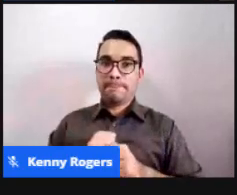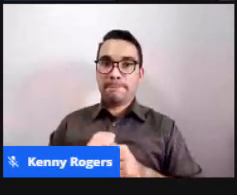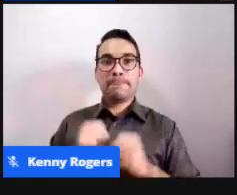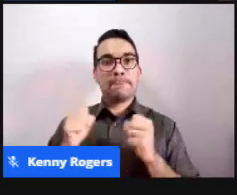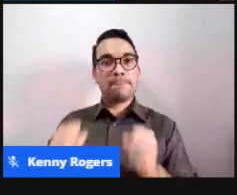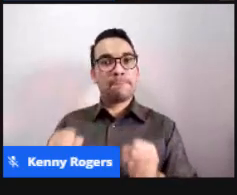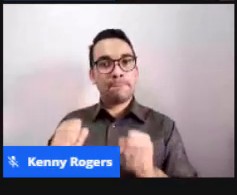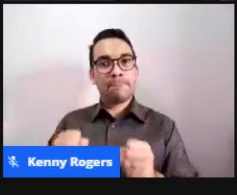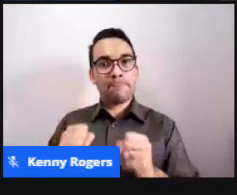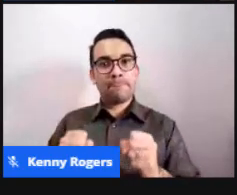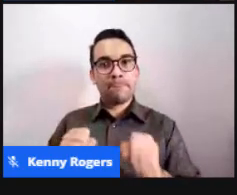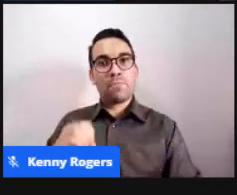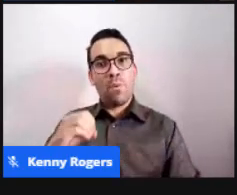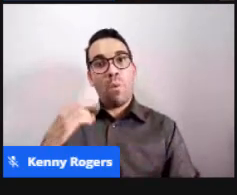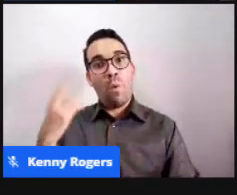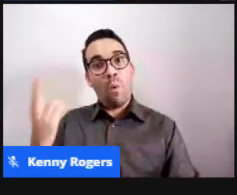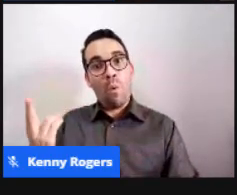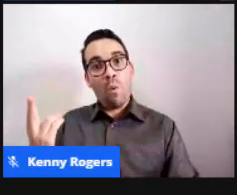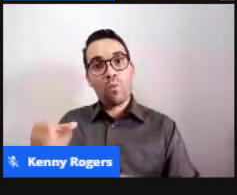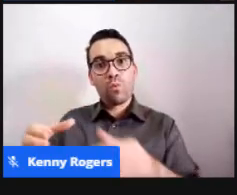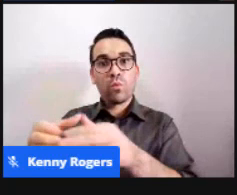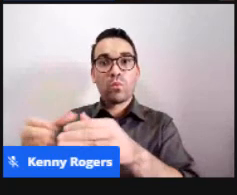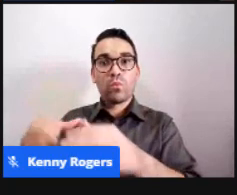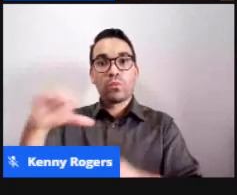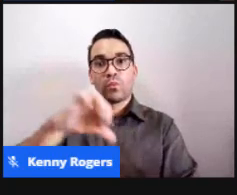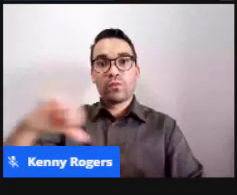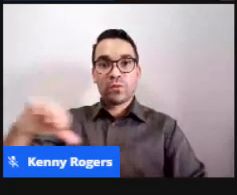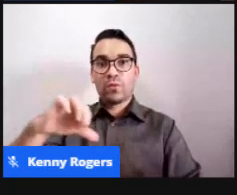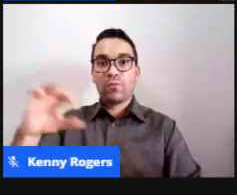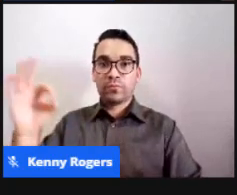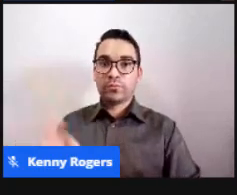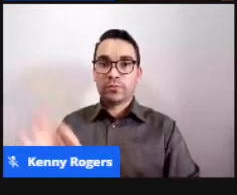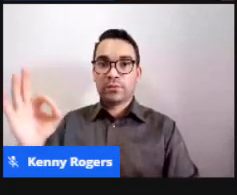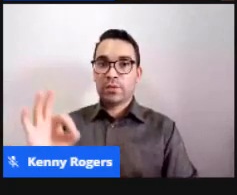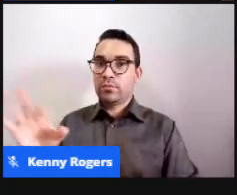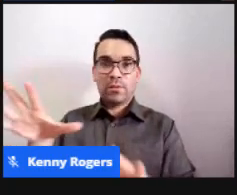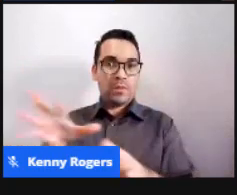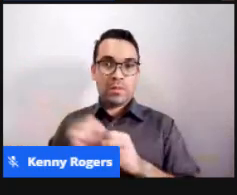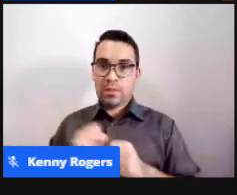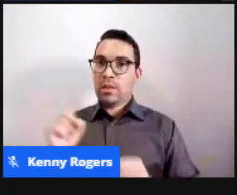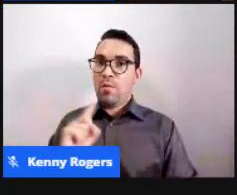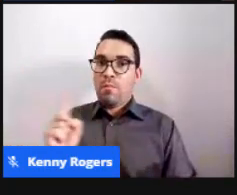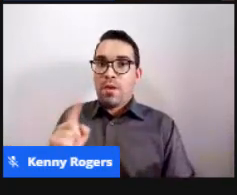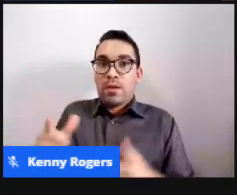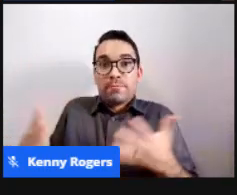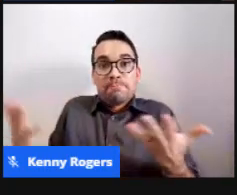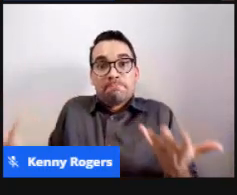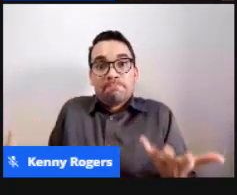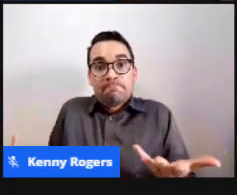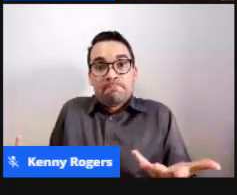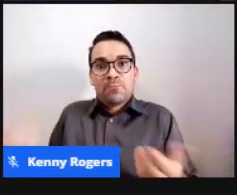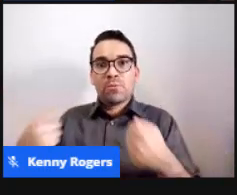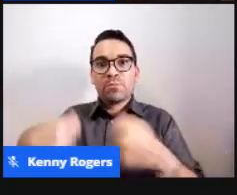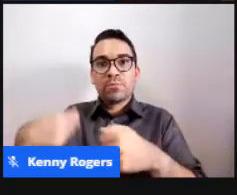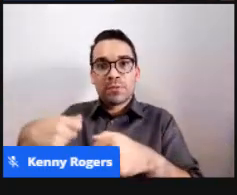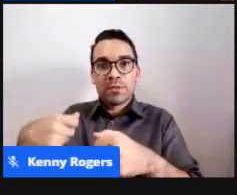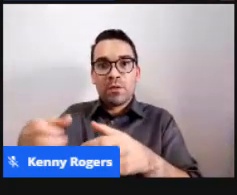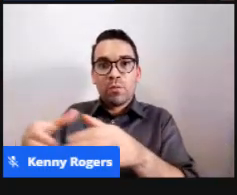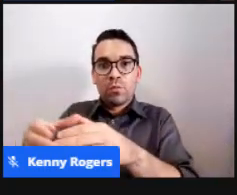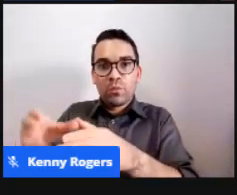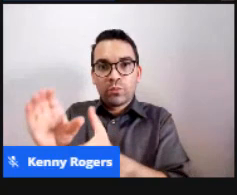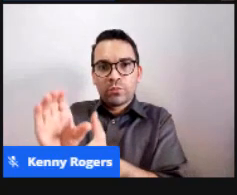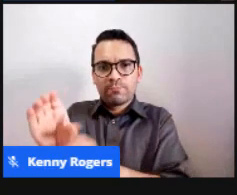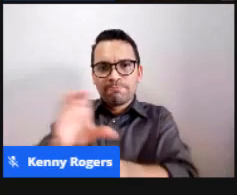gente tem que ir se comportando dentro daquilo que os cientistas eles orientam, né, do que eles pedem. Nos